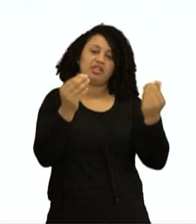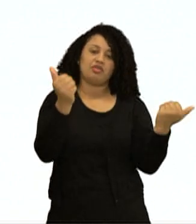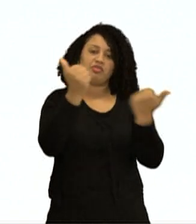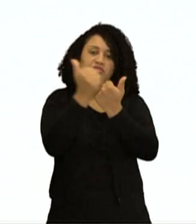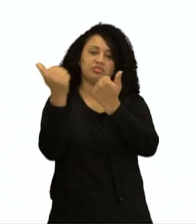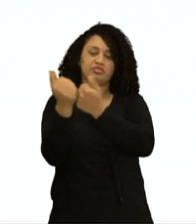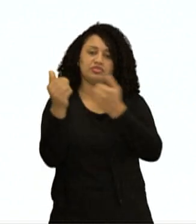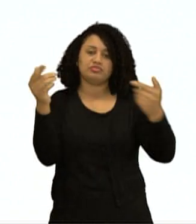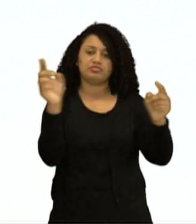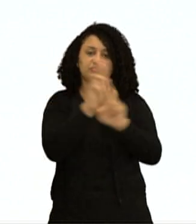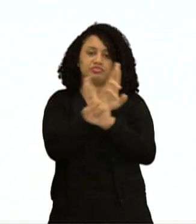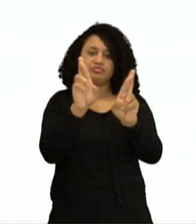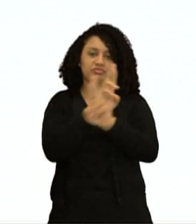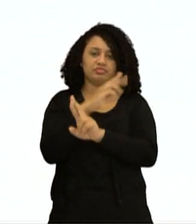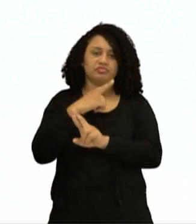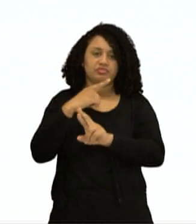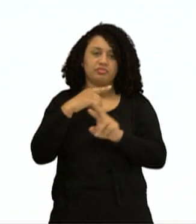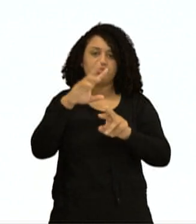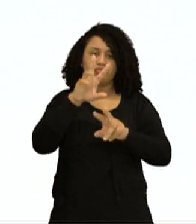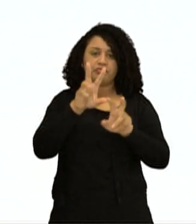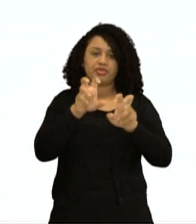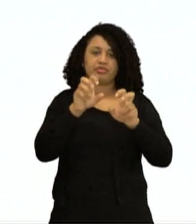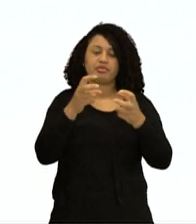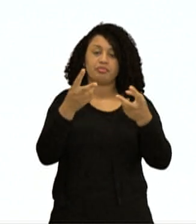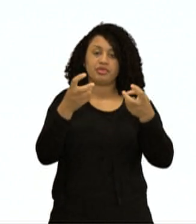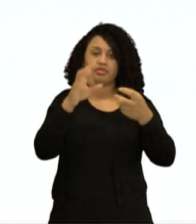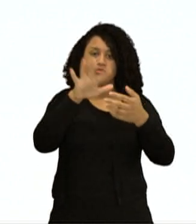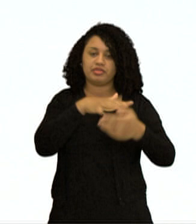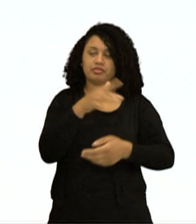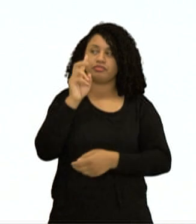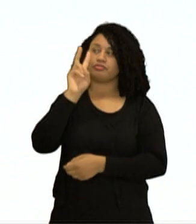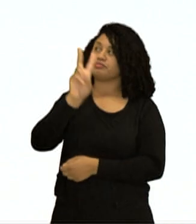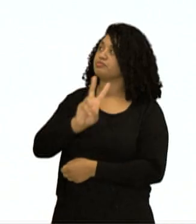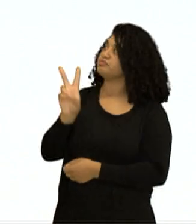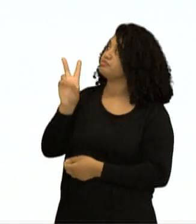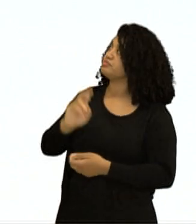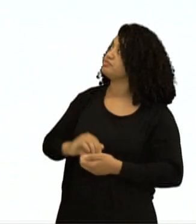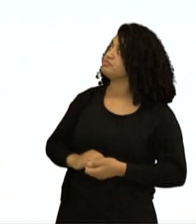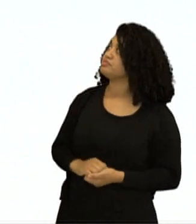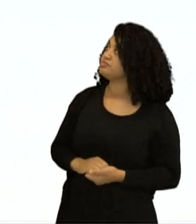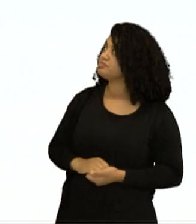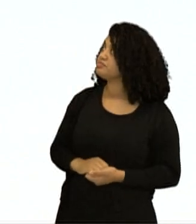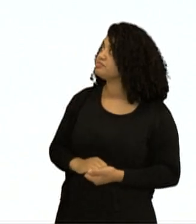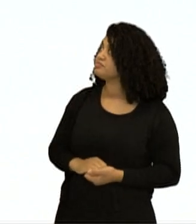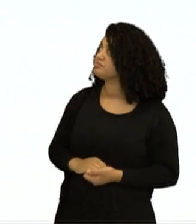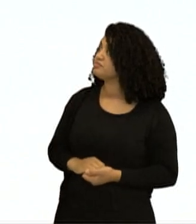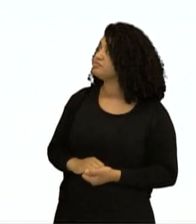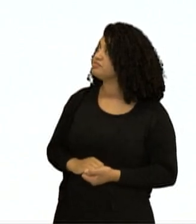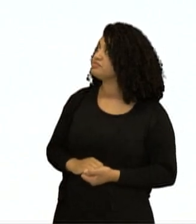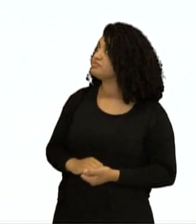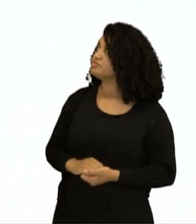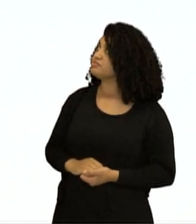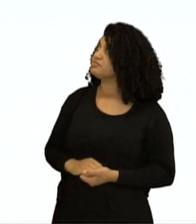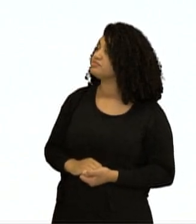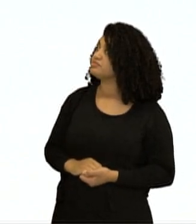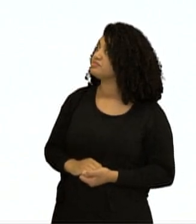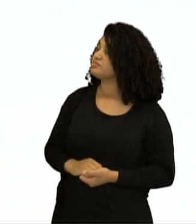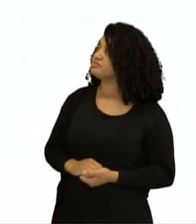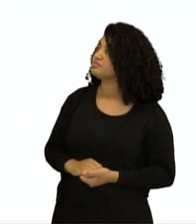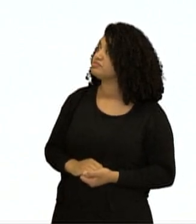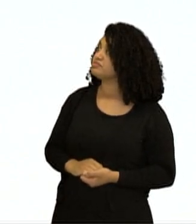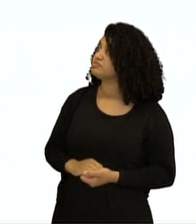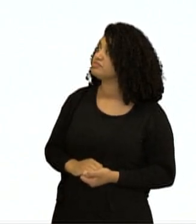usar her. It, eu vou usar it. We, uso was. E they, eu uso o